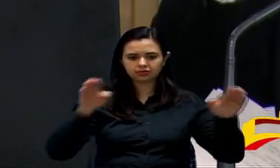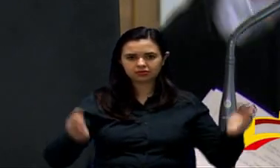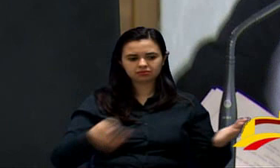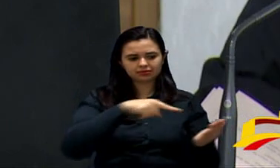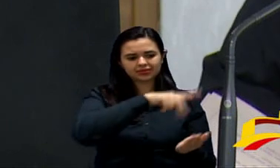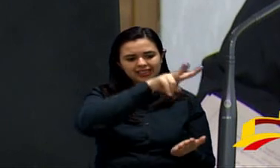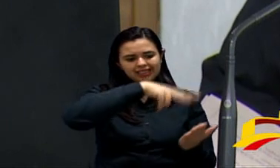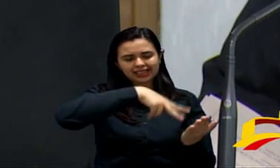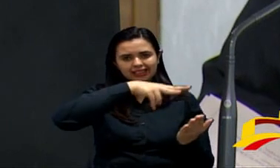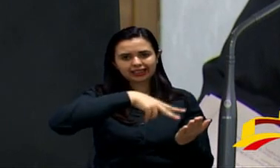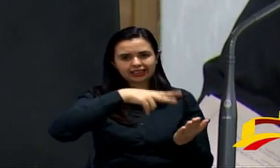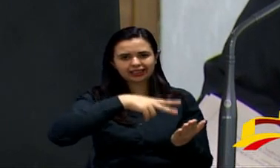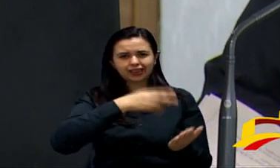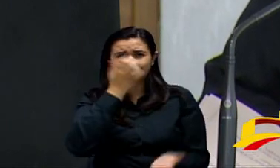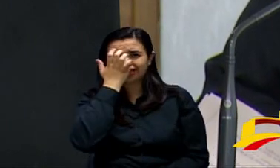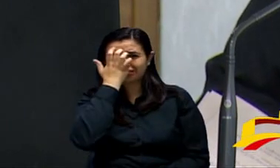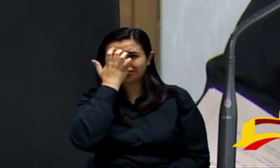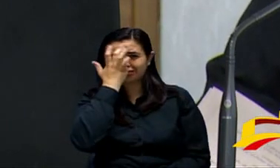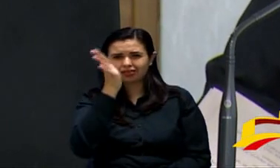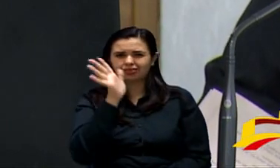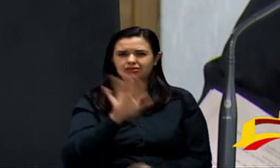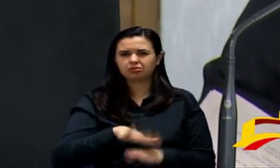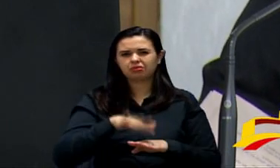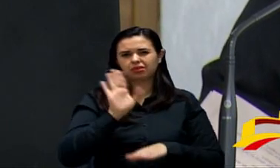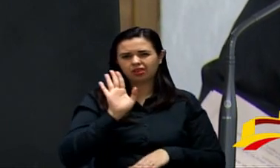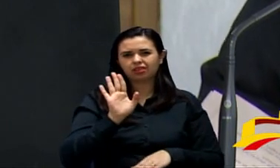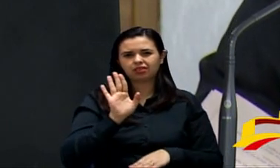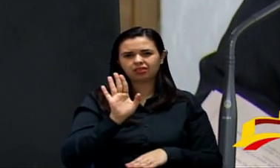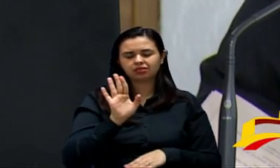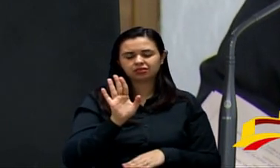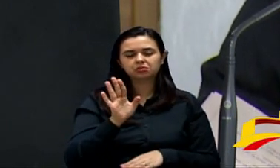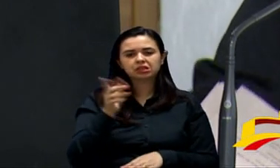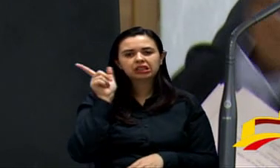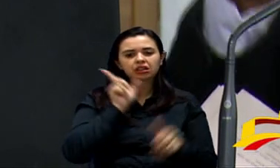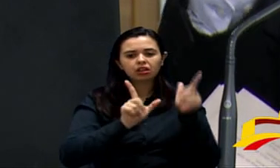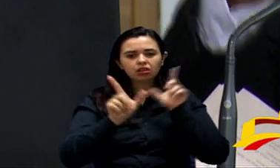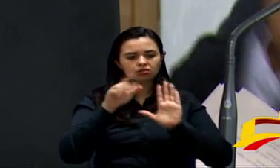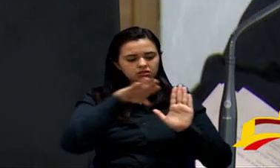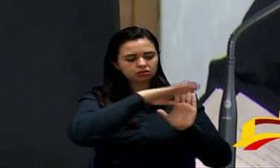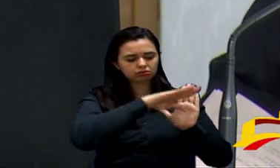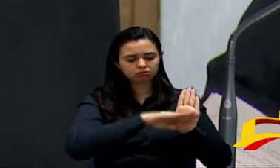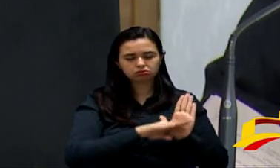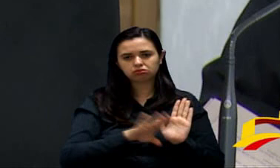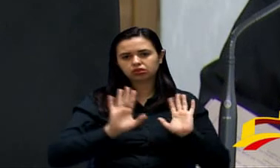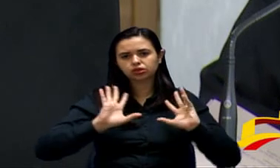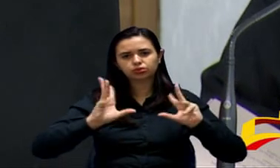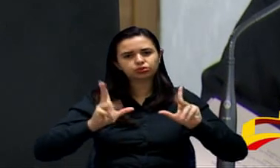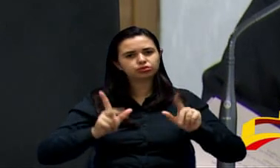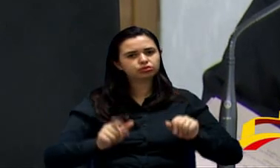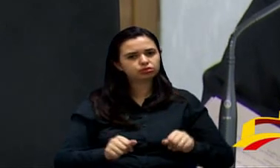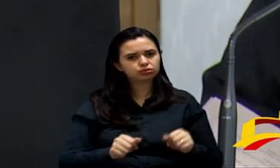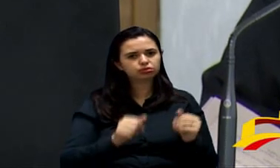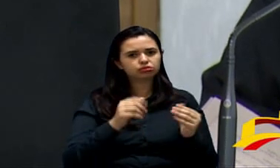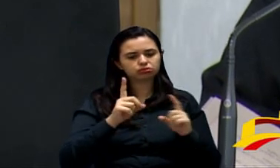ganhar, porque nós estamos conseguindo agora os requerimentos da pauta. Para vocês mesmo é bom isso daí.